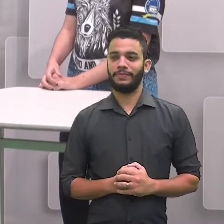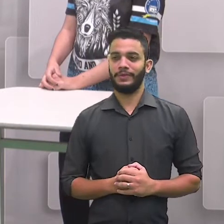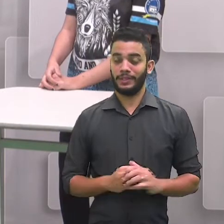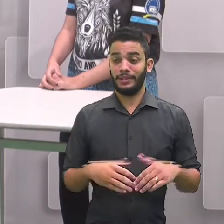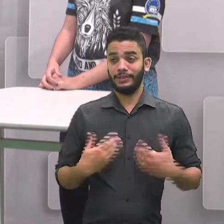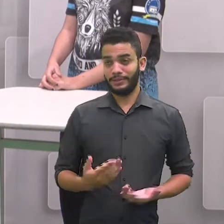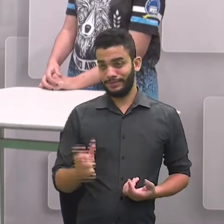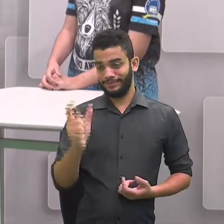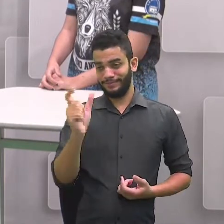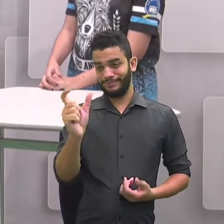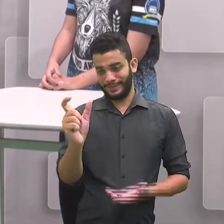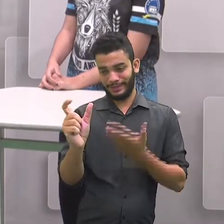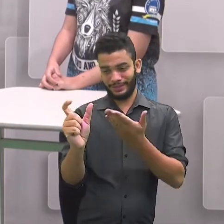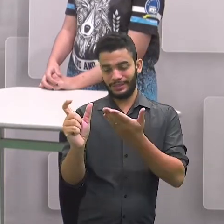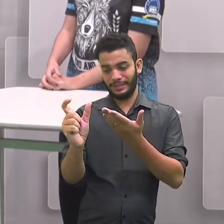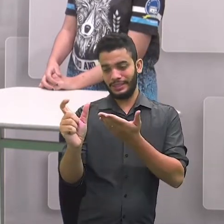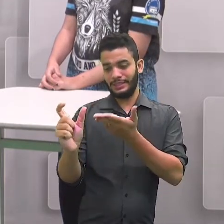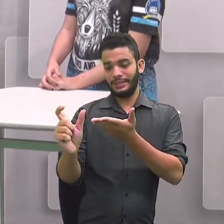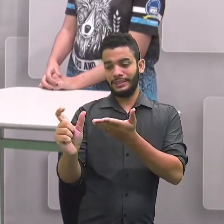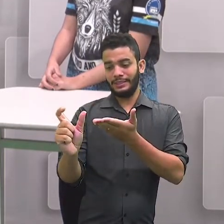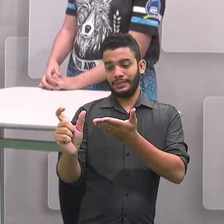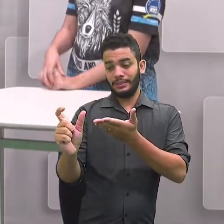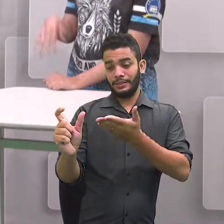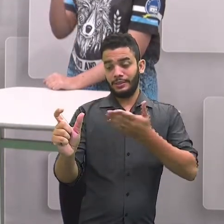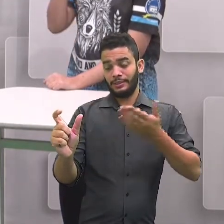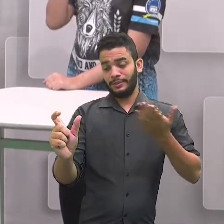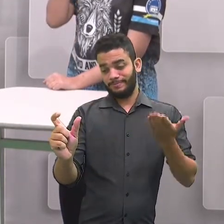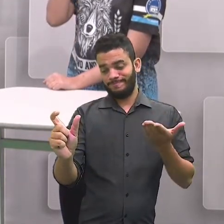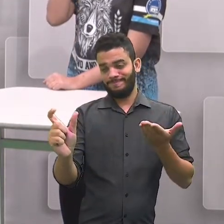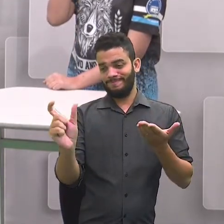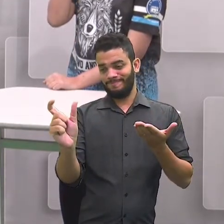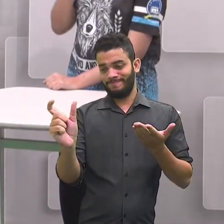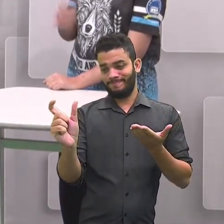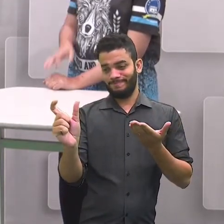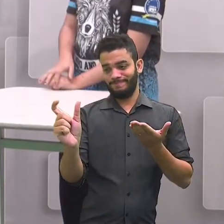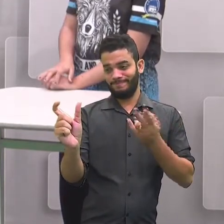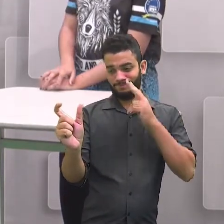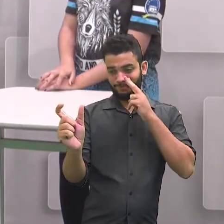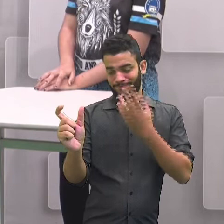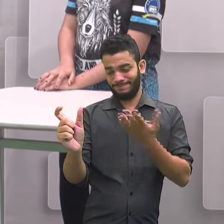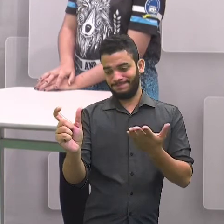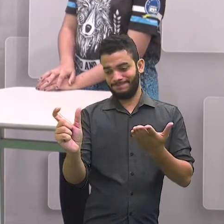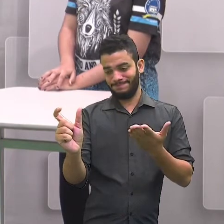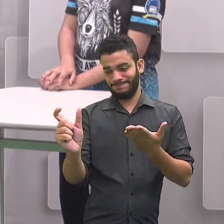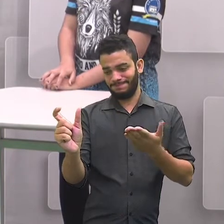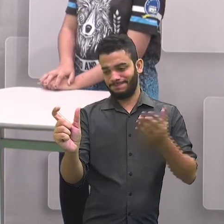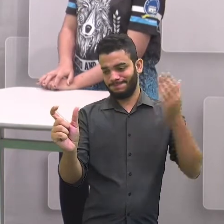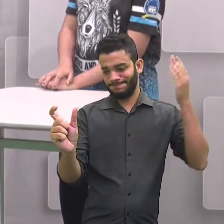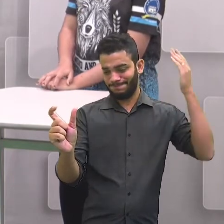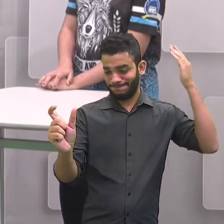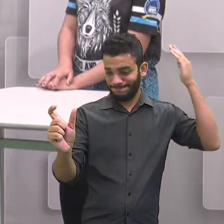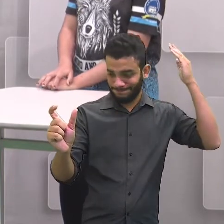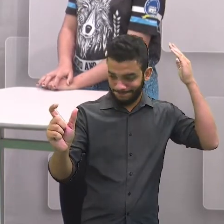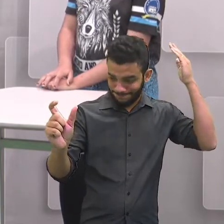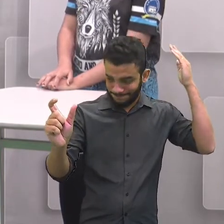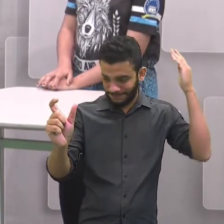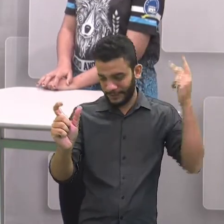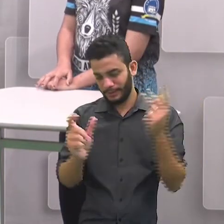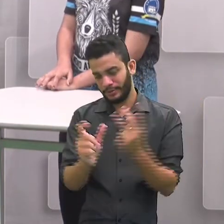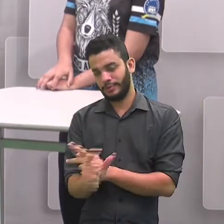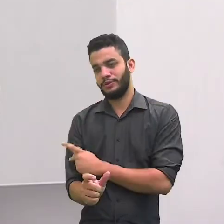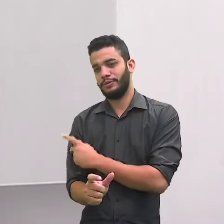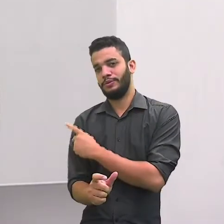sua palavra está... errada.